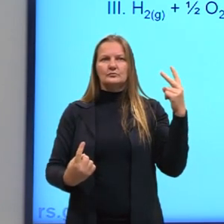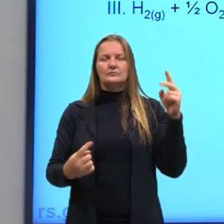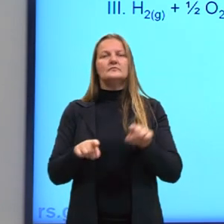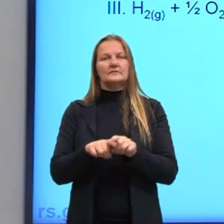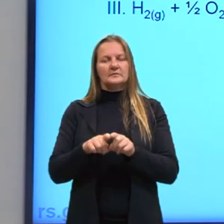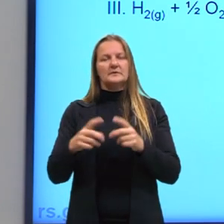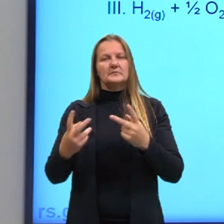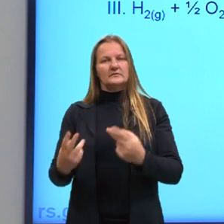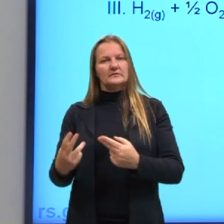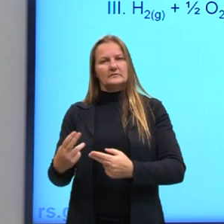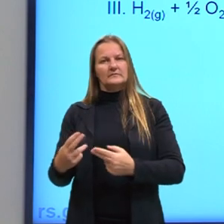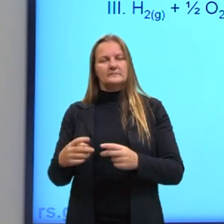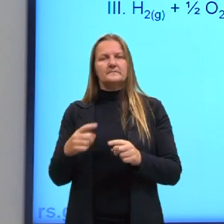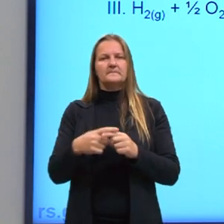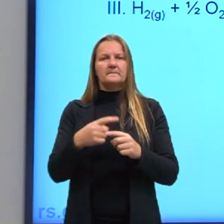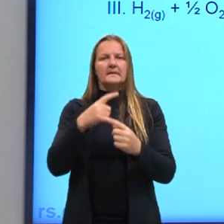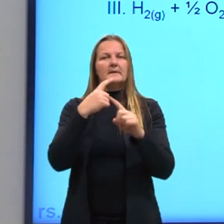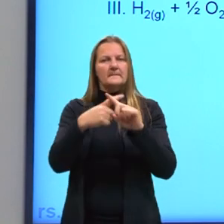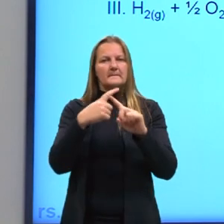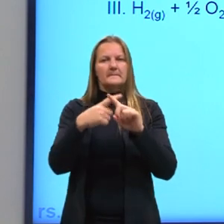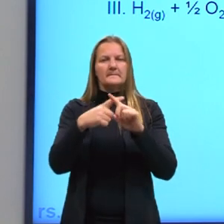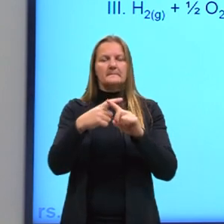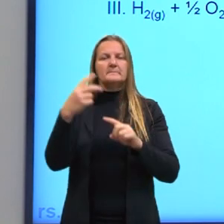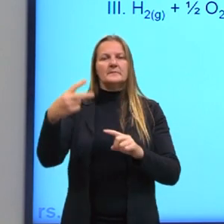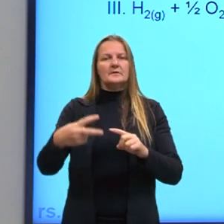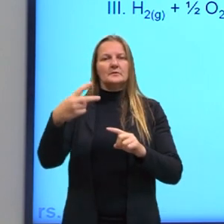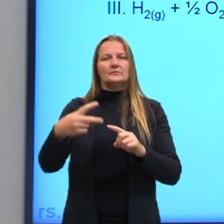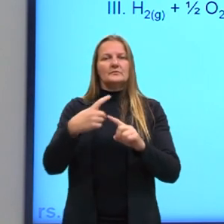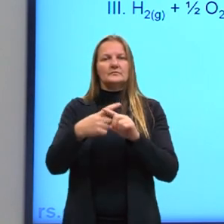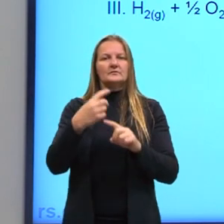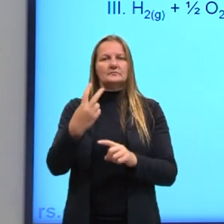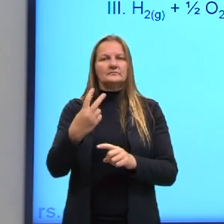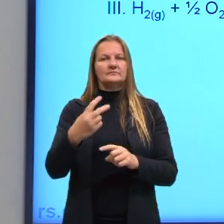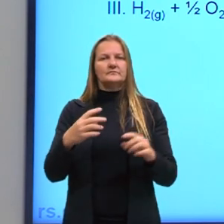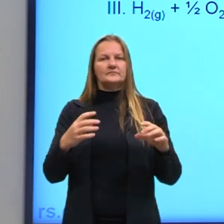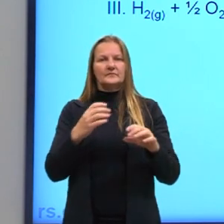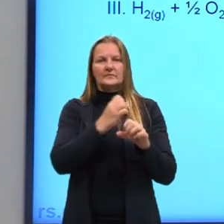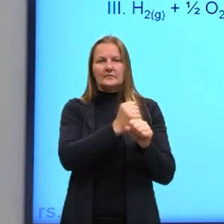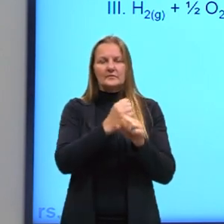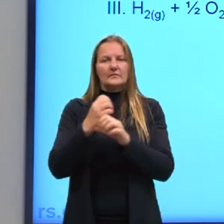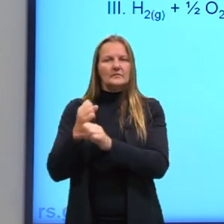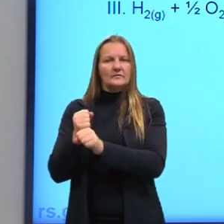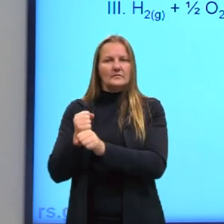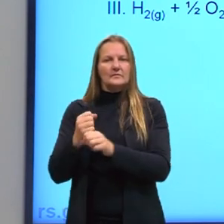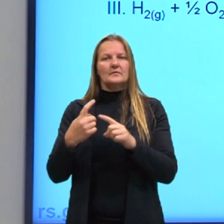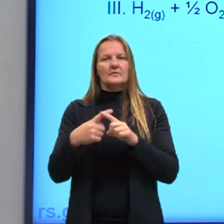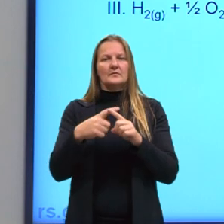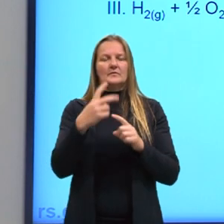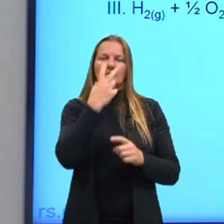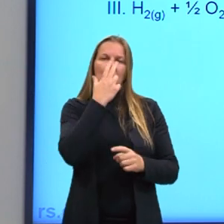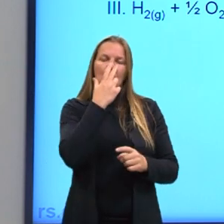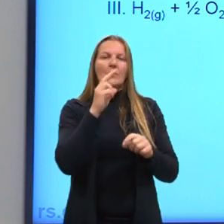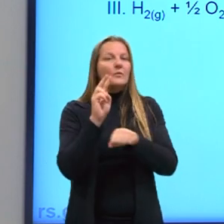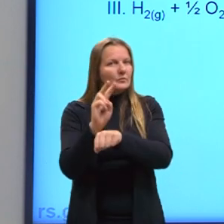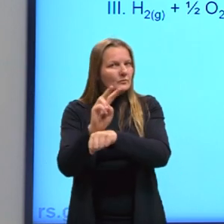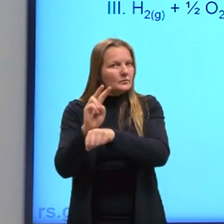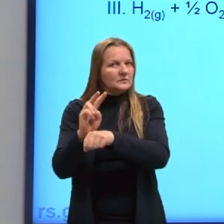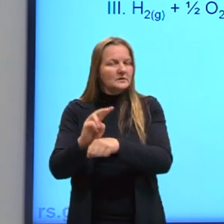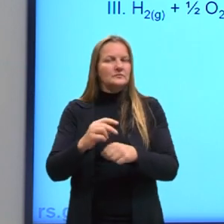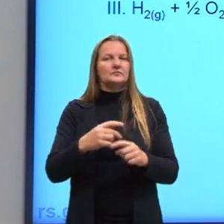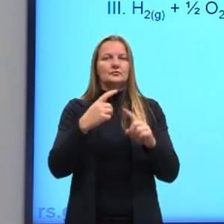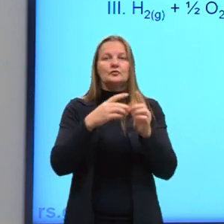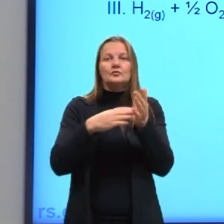nessas duas reações eu posso multiplicar as duas por dois e vou obter dois de cada uma né É este cuidado tem que